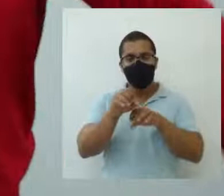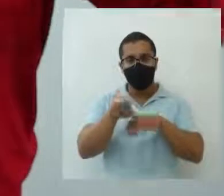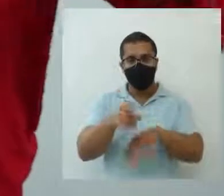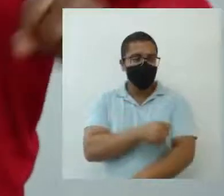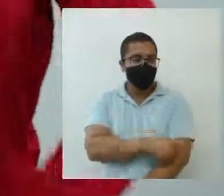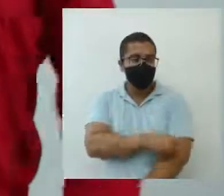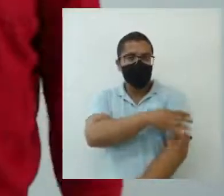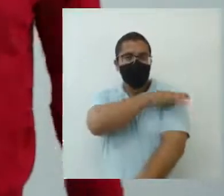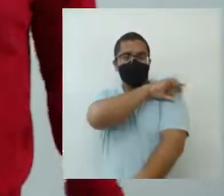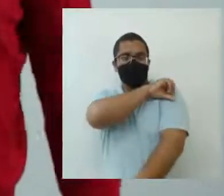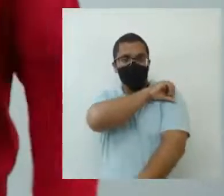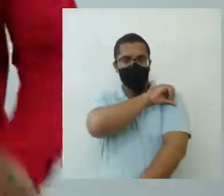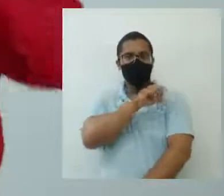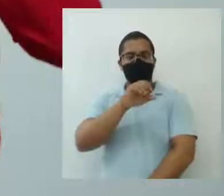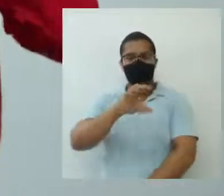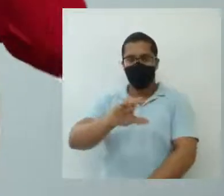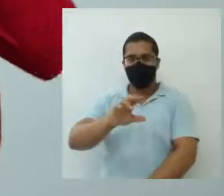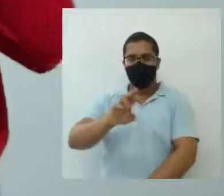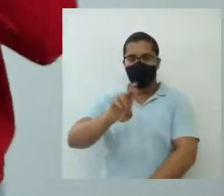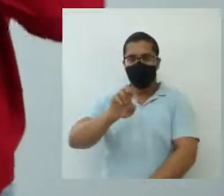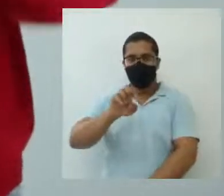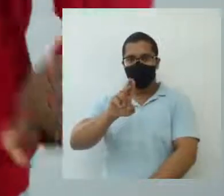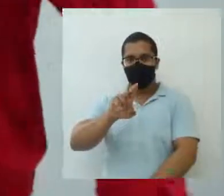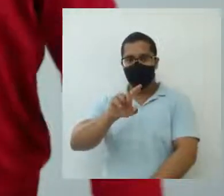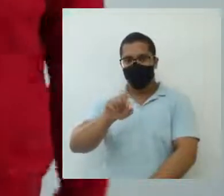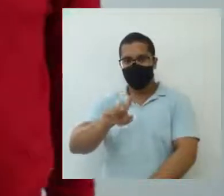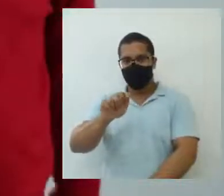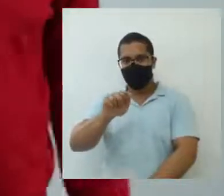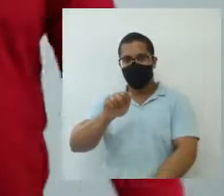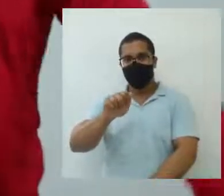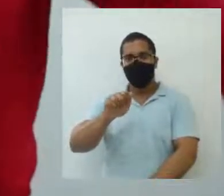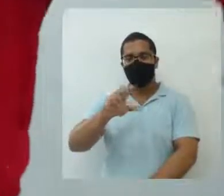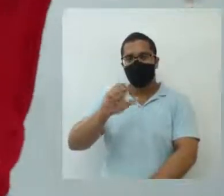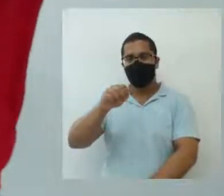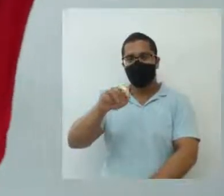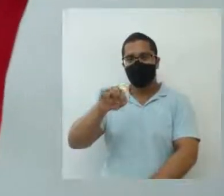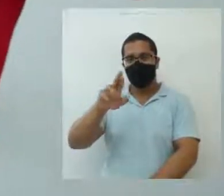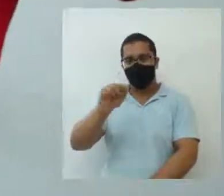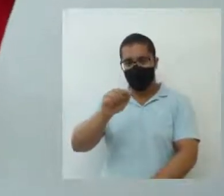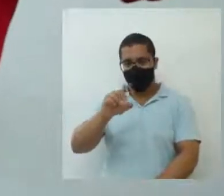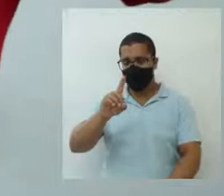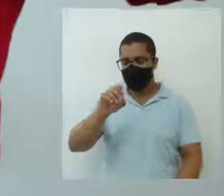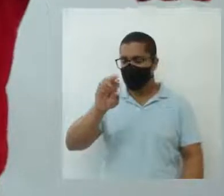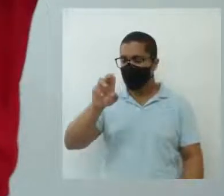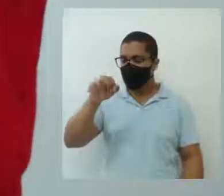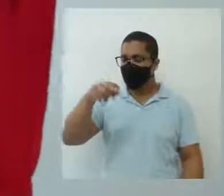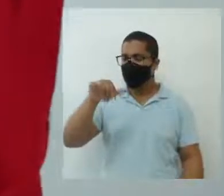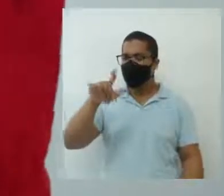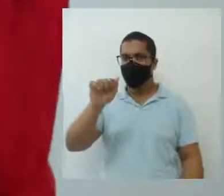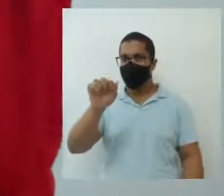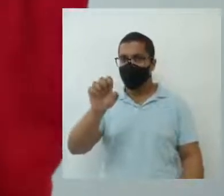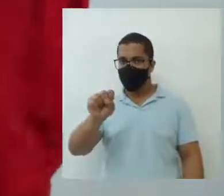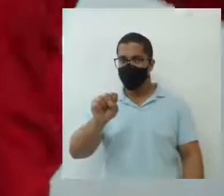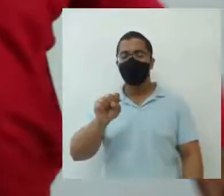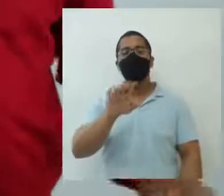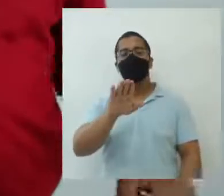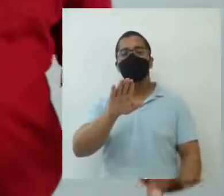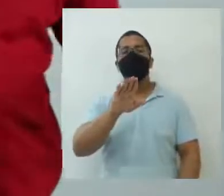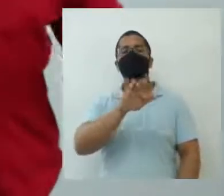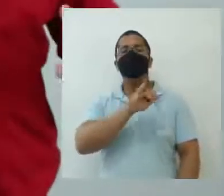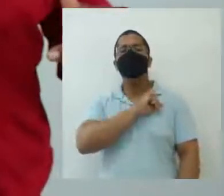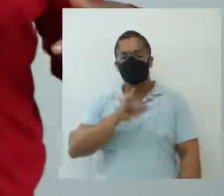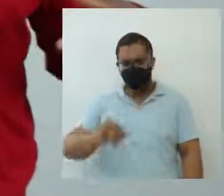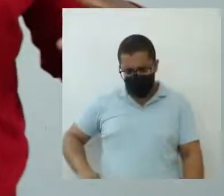Fundamental Creuza Câmara Dornelas. Então, agora, pessoal, o que é o imperialismo? Então, para que vocês